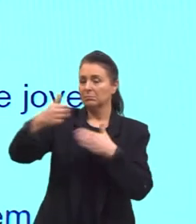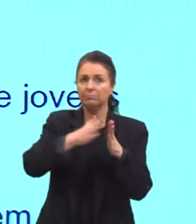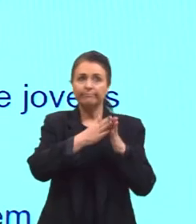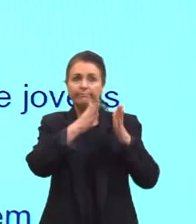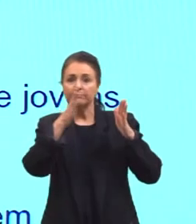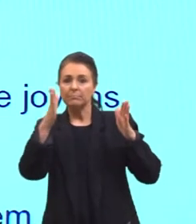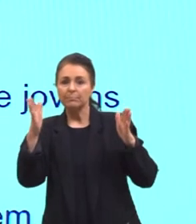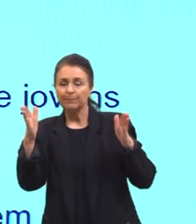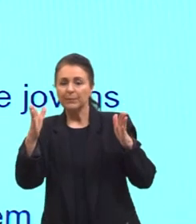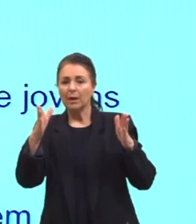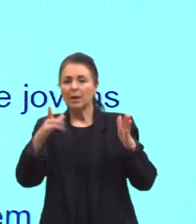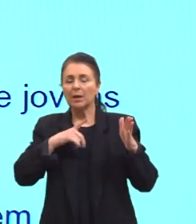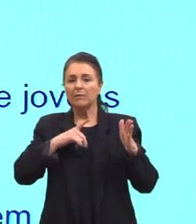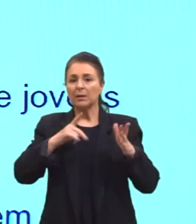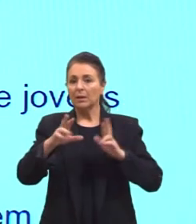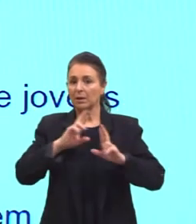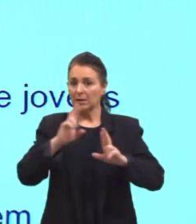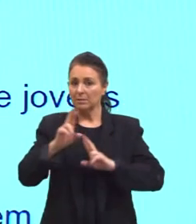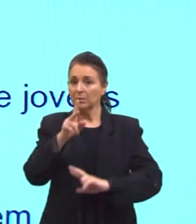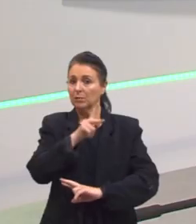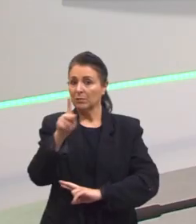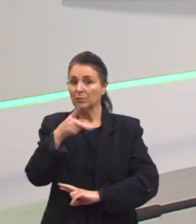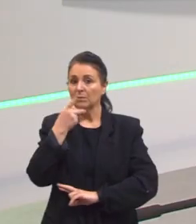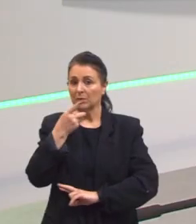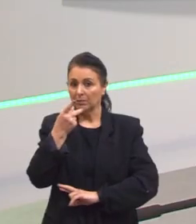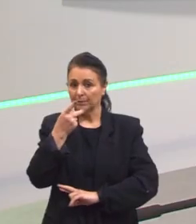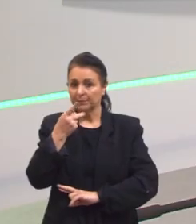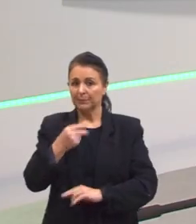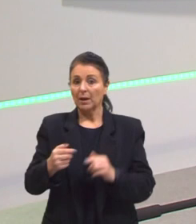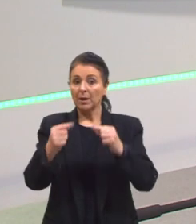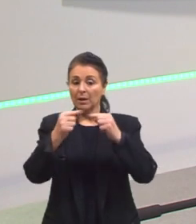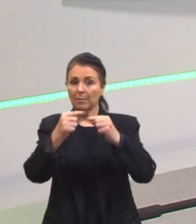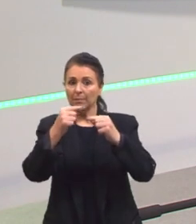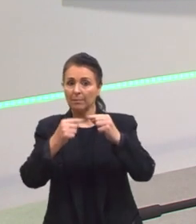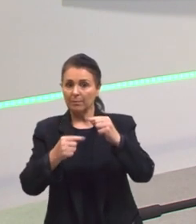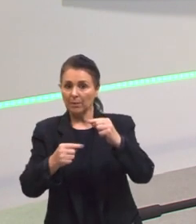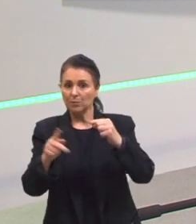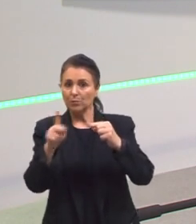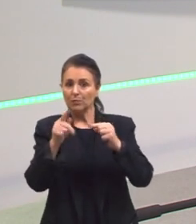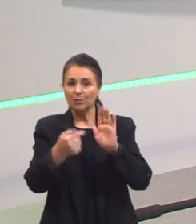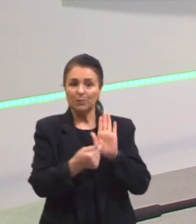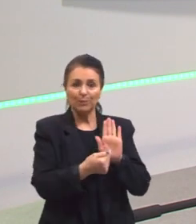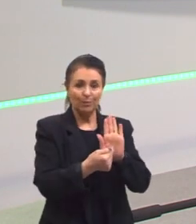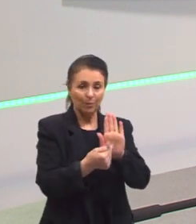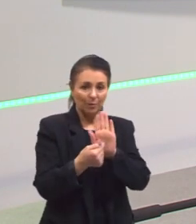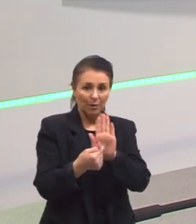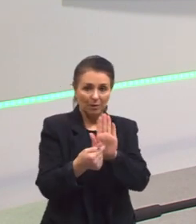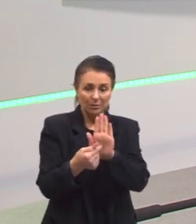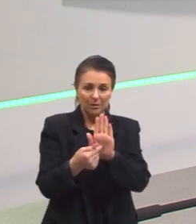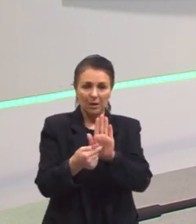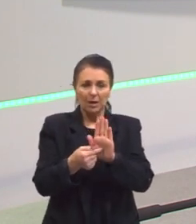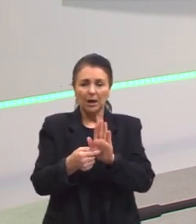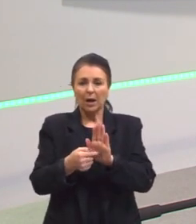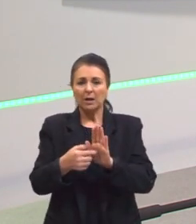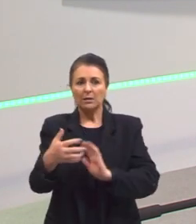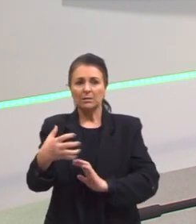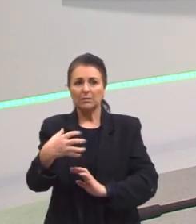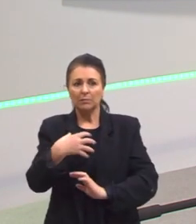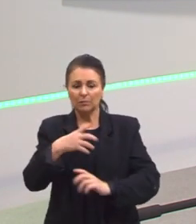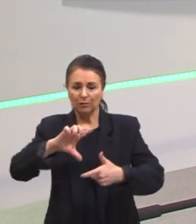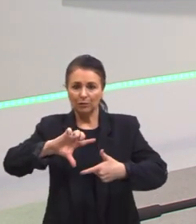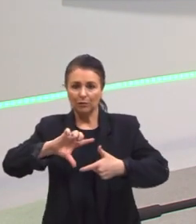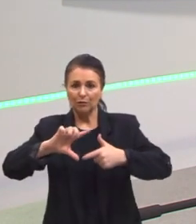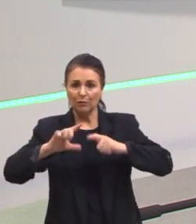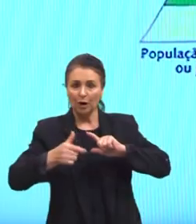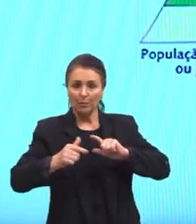justamente nessa relação aí tá a gurizada e aqui embaixo ó eu trago para vocês essas formas que muitas